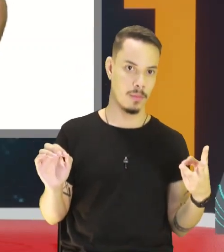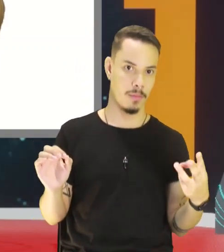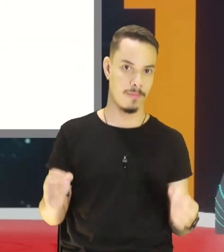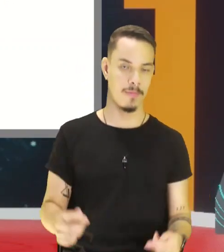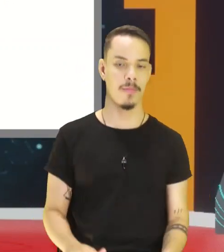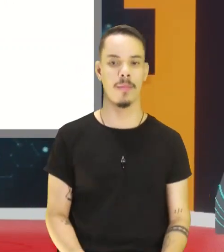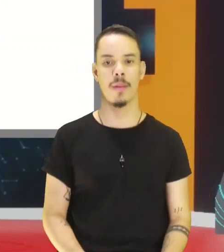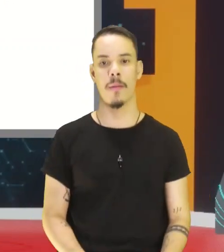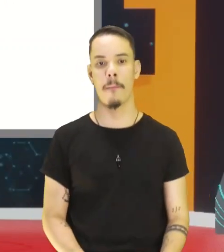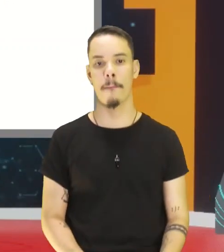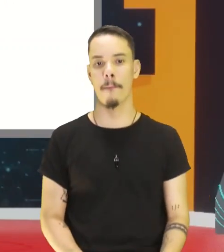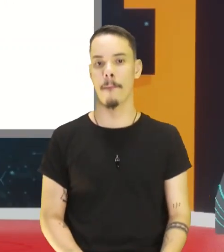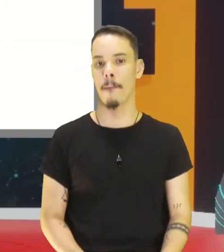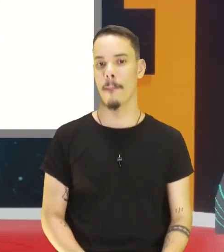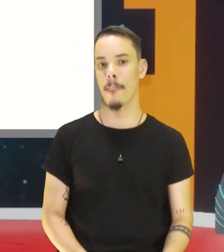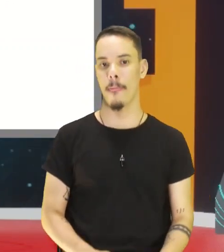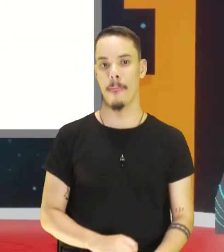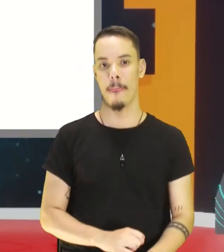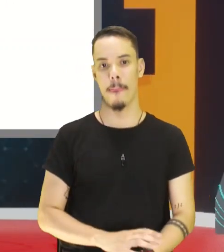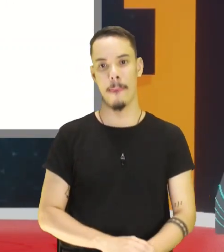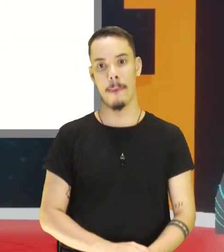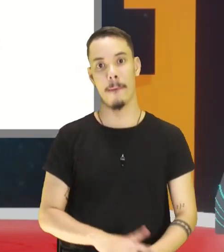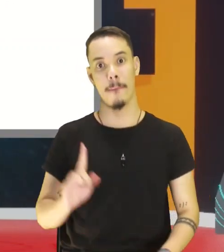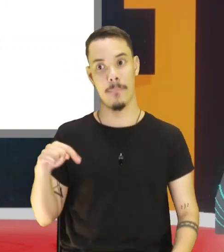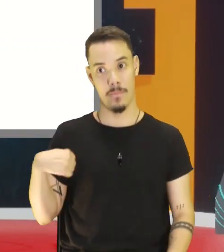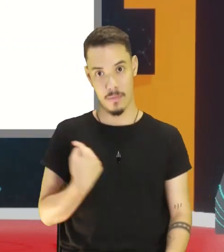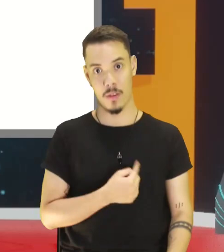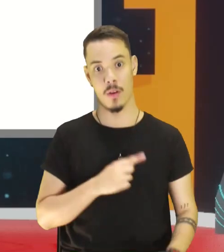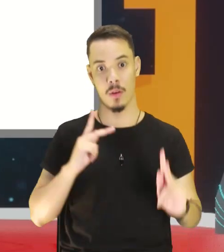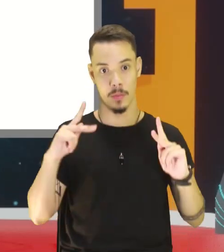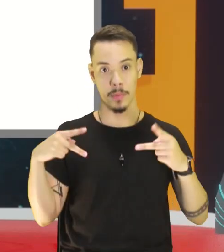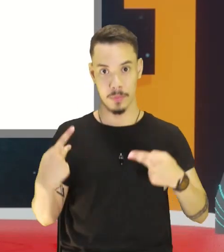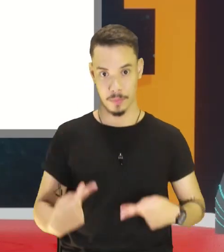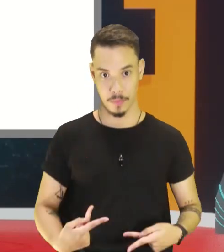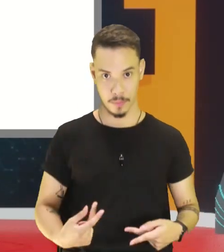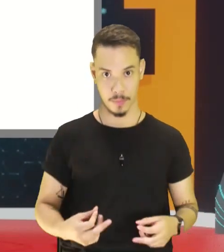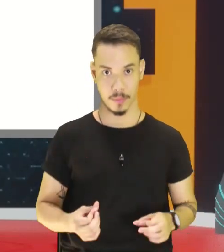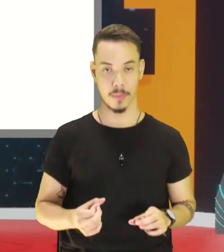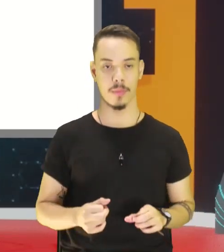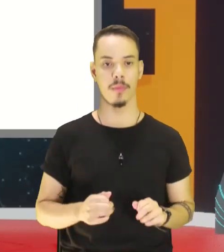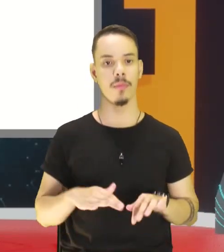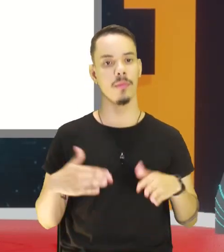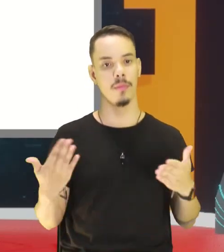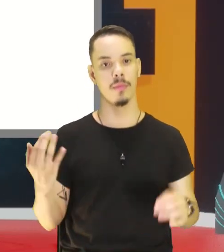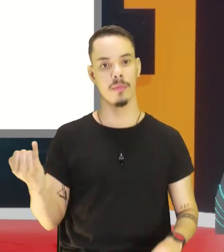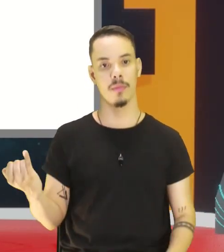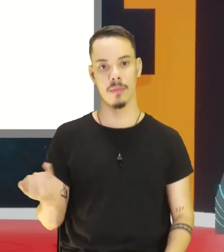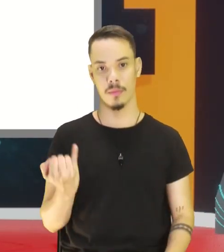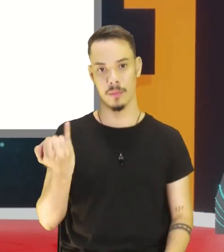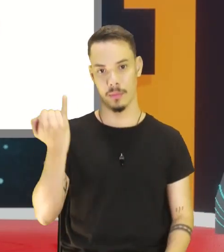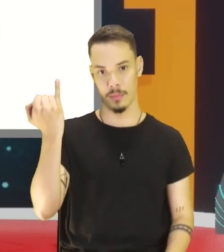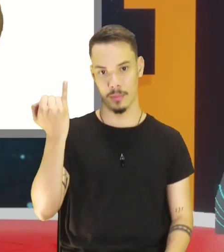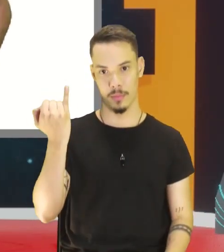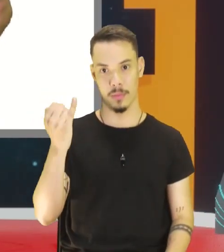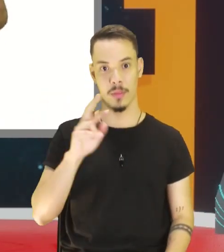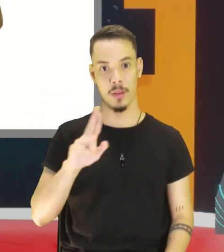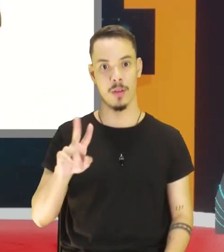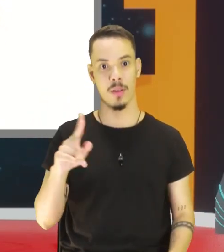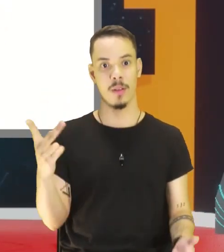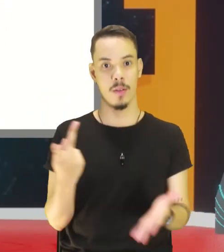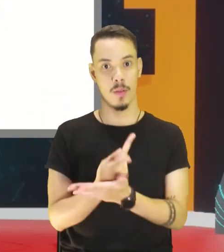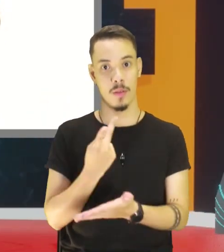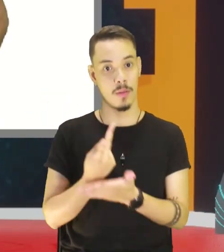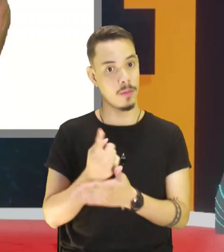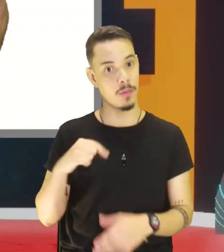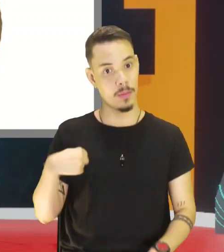né? Faz parte. Isso mesmo, somos humanos, mas o importante não é deixar, o importante não é o erro, né? O negócio é